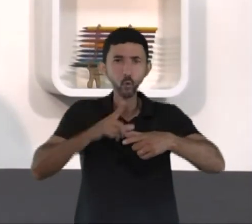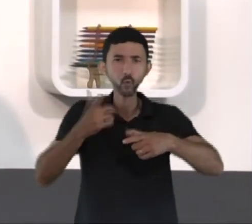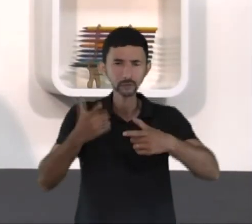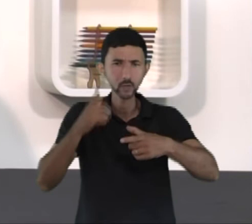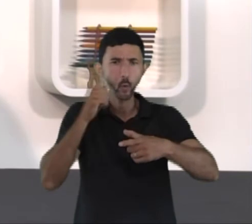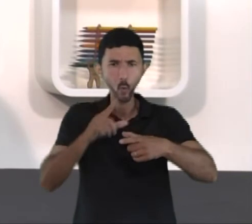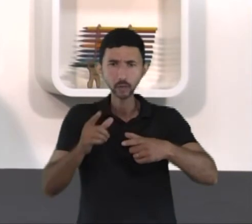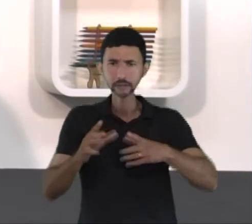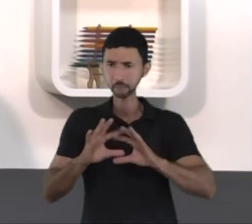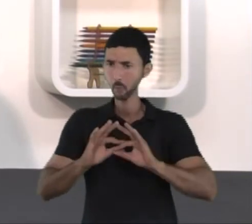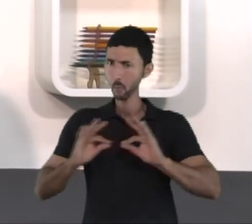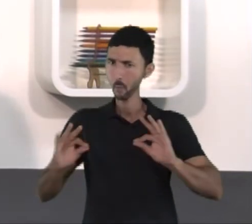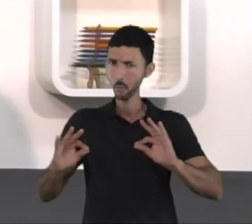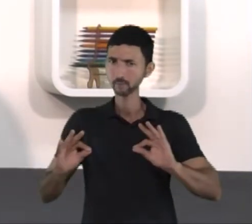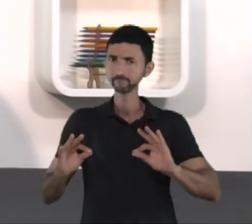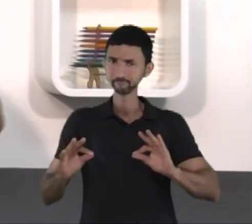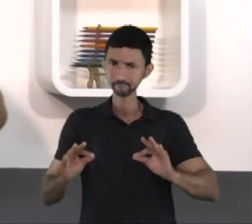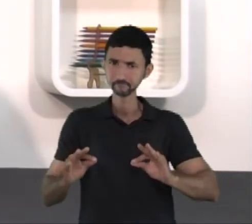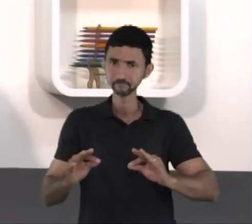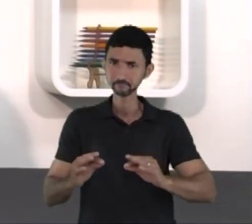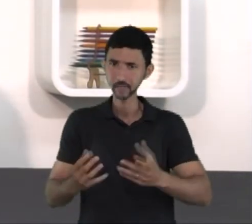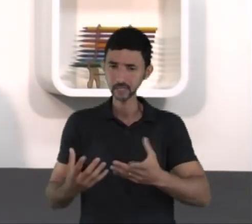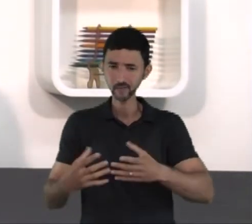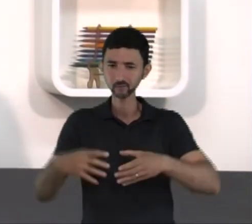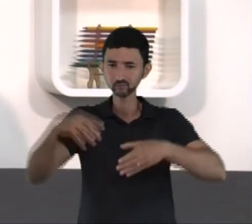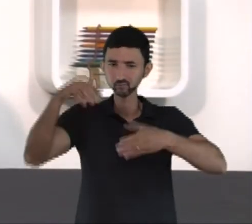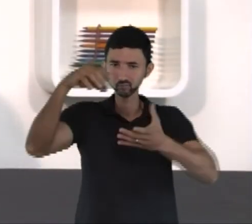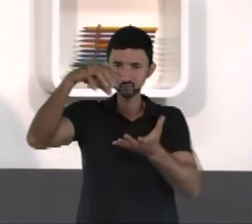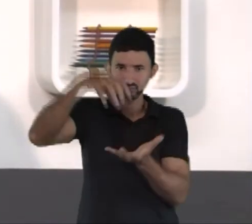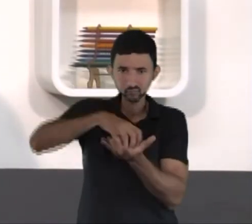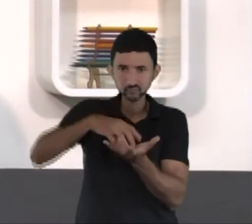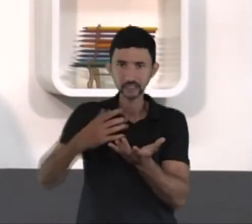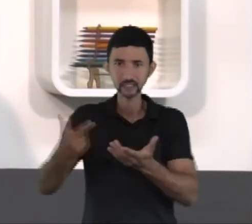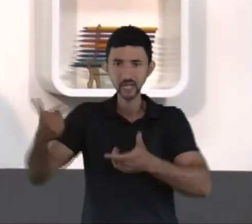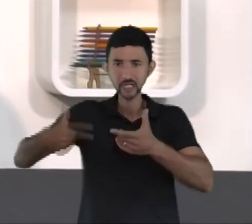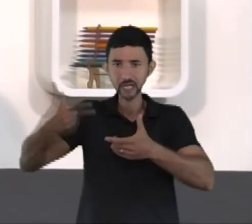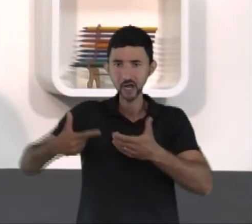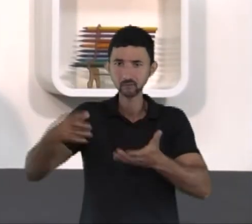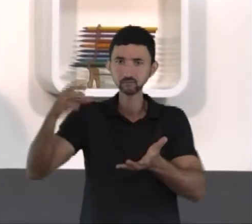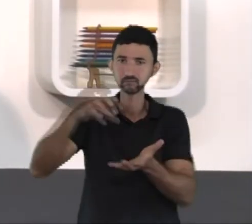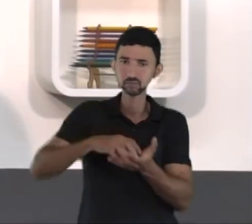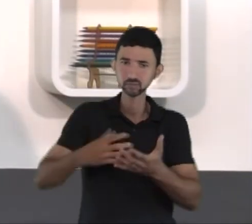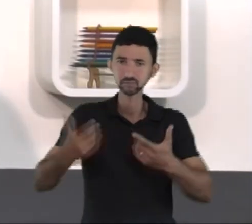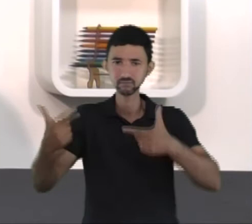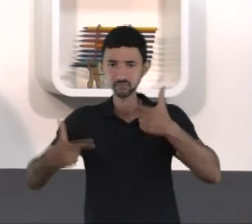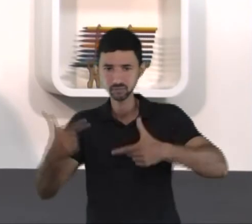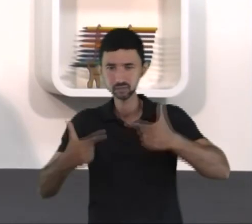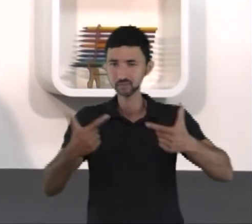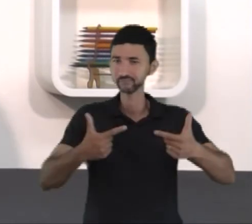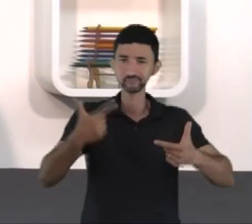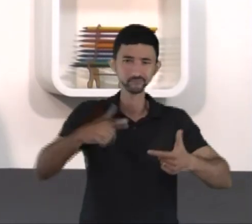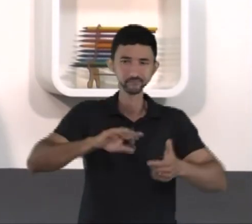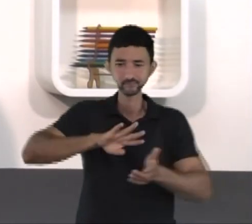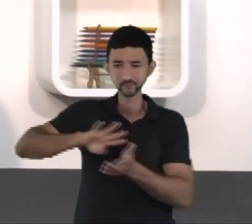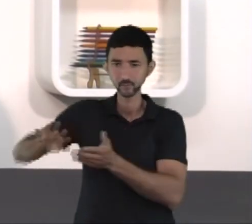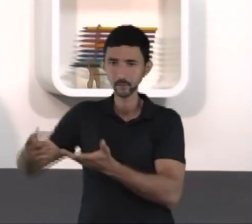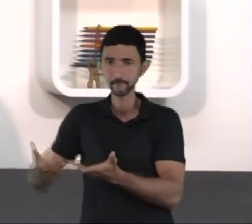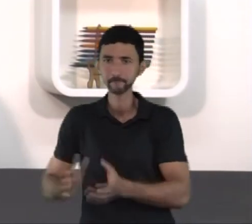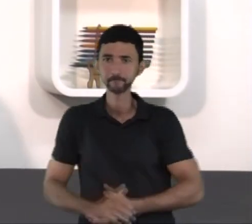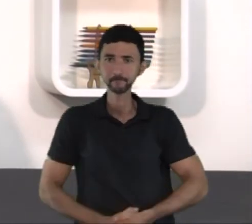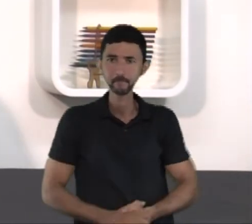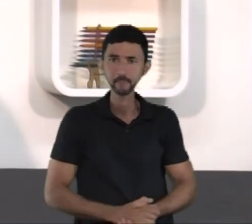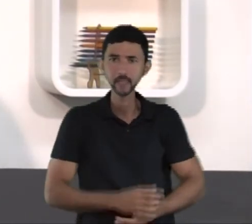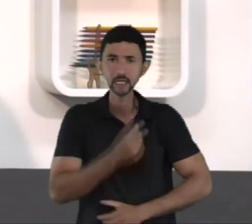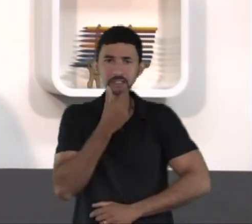relativamente intacto, né? Já que ela não estava bem no centro dos combates, dos conflitos. E os Estados Unidos eles só tiveram